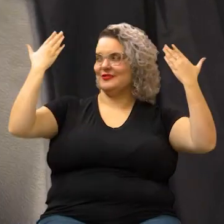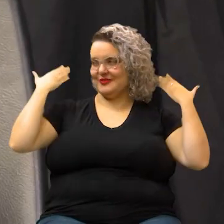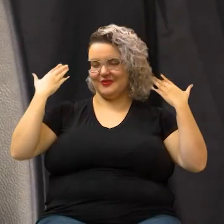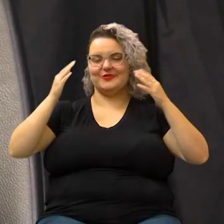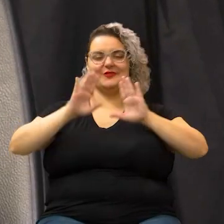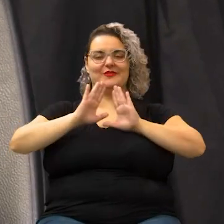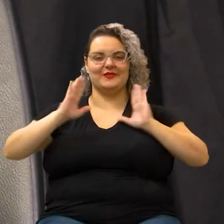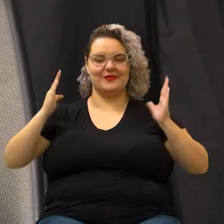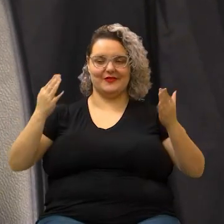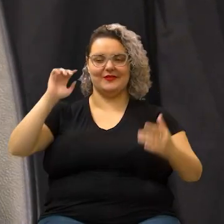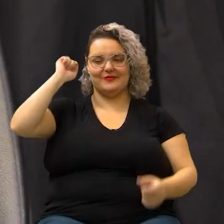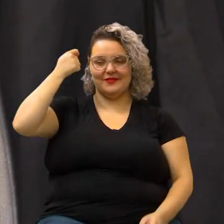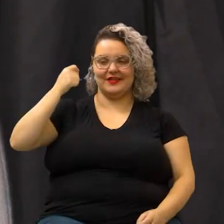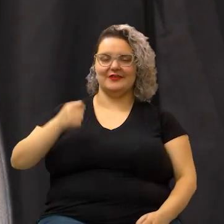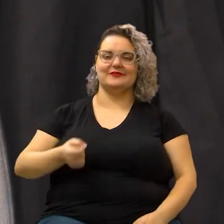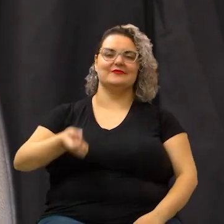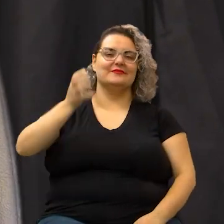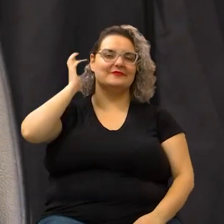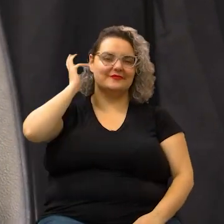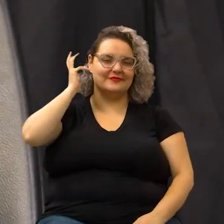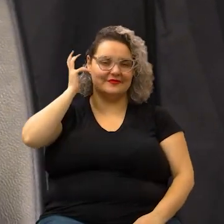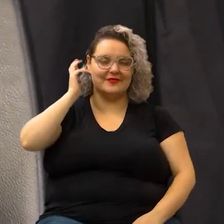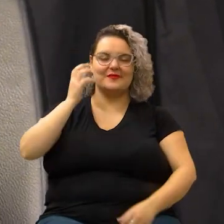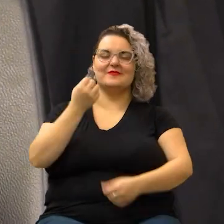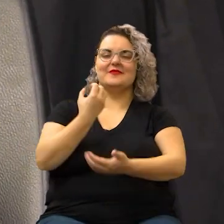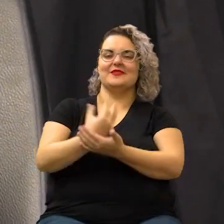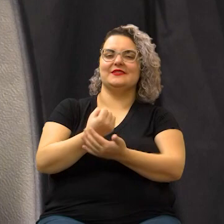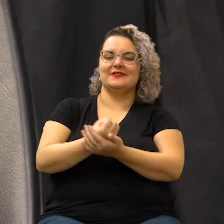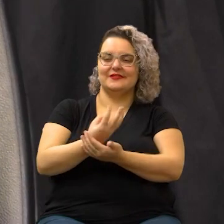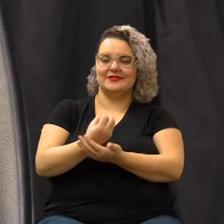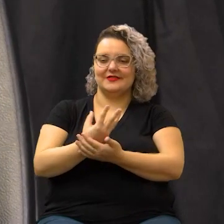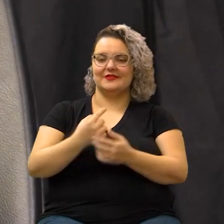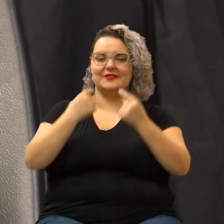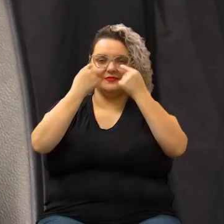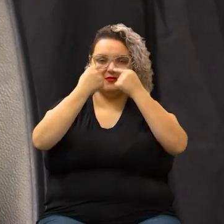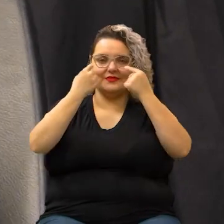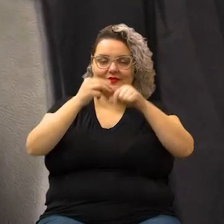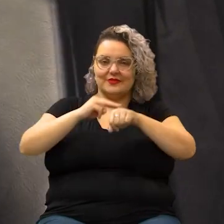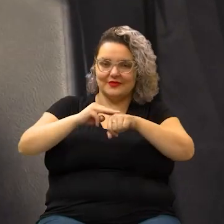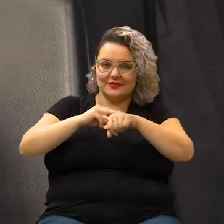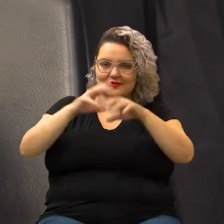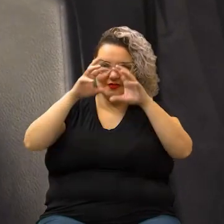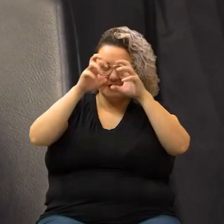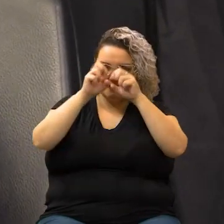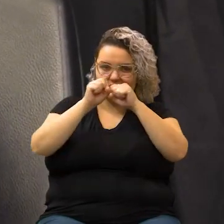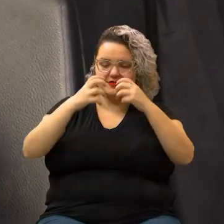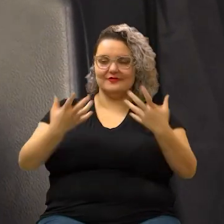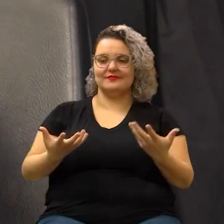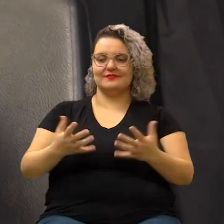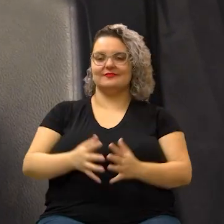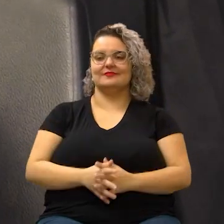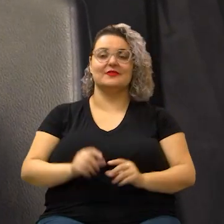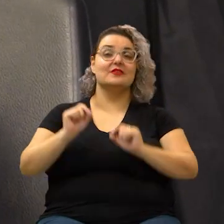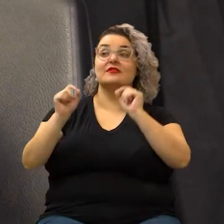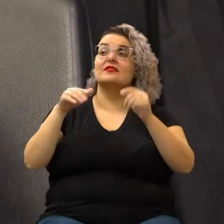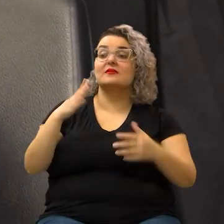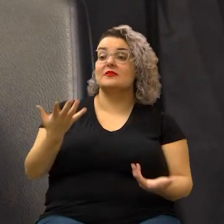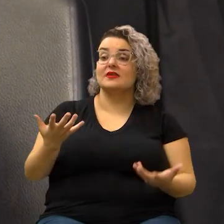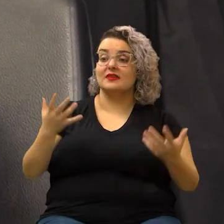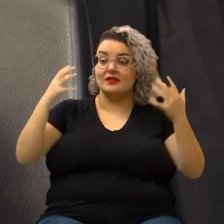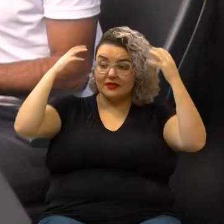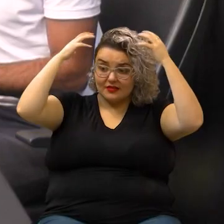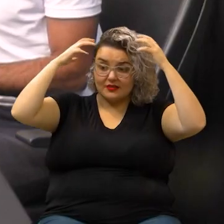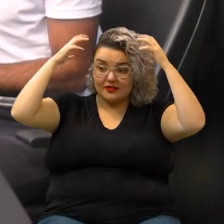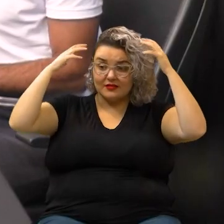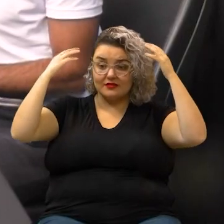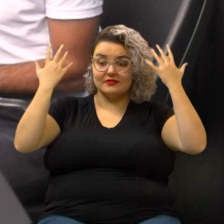fundo preto aqui do podcast. Então, Mirna, eu acho que é isso, os olhos são castanhos, escuros, e que mais? Cabelo,